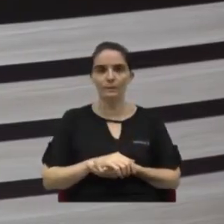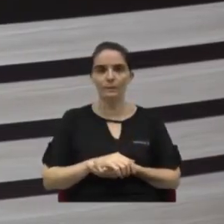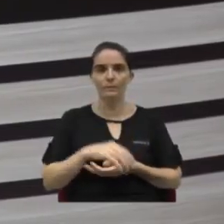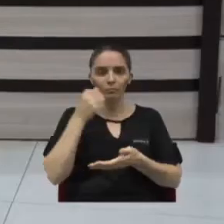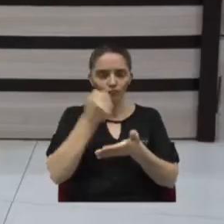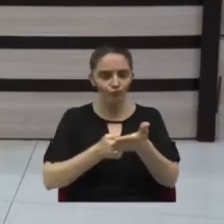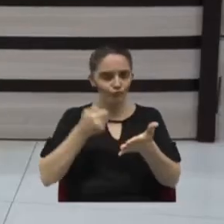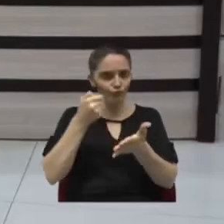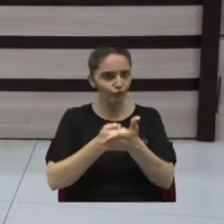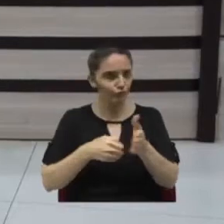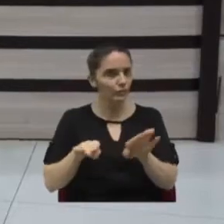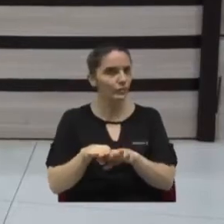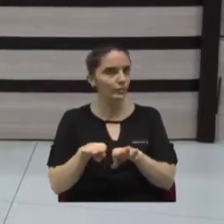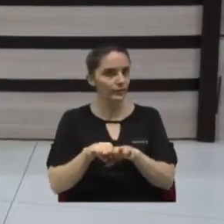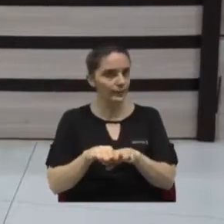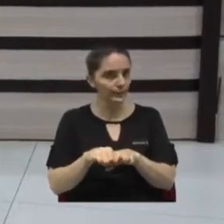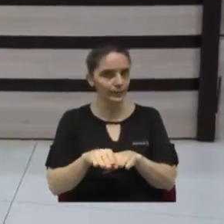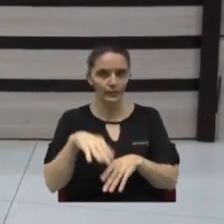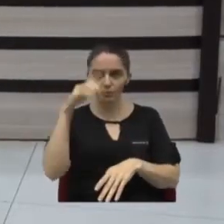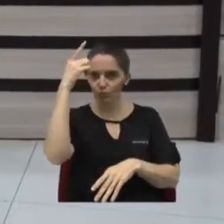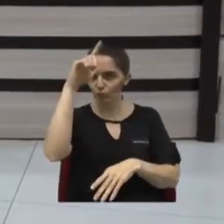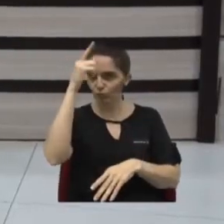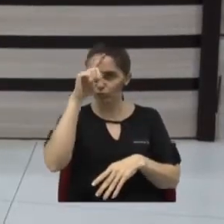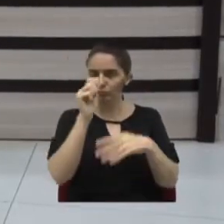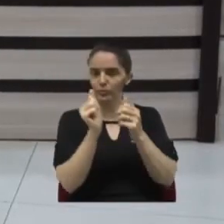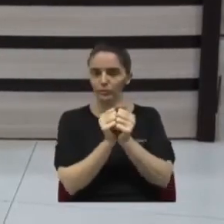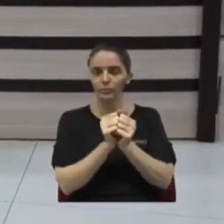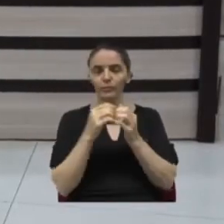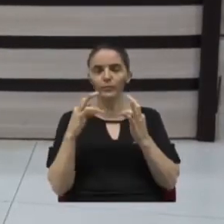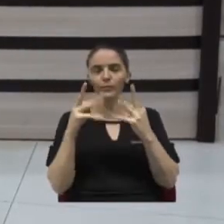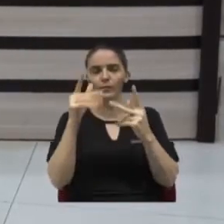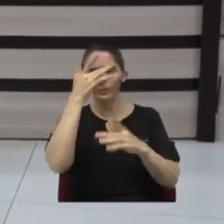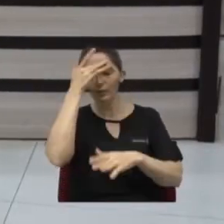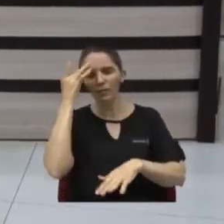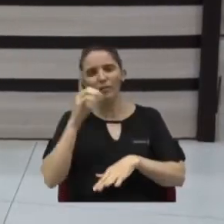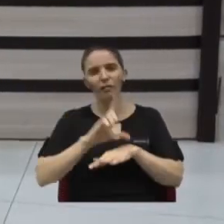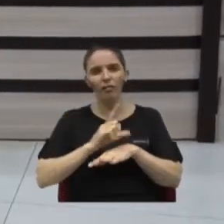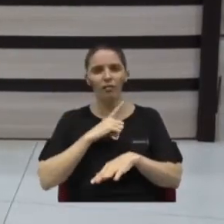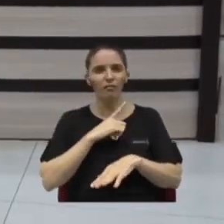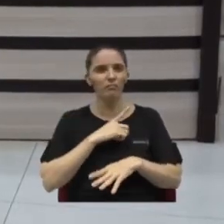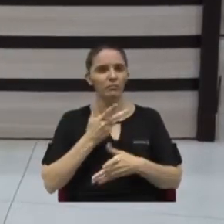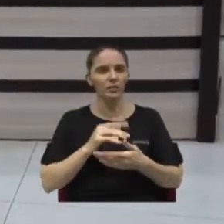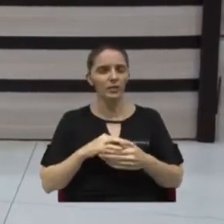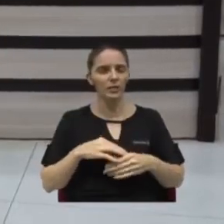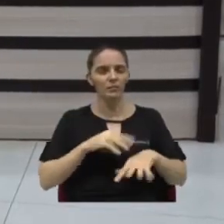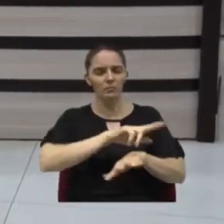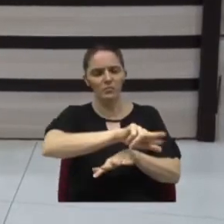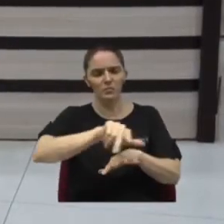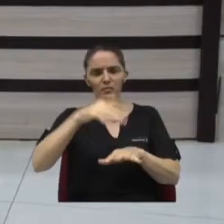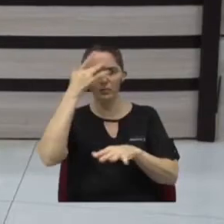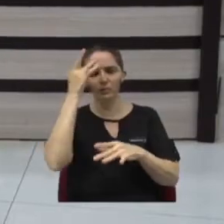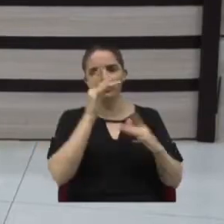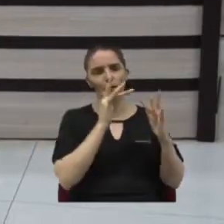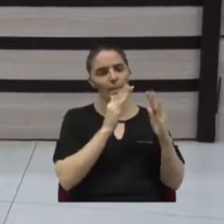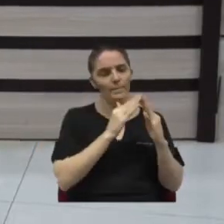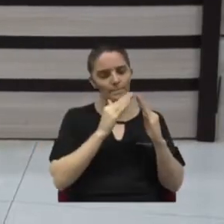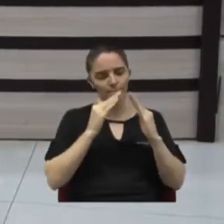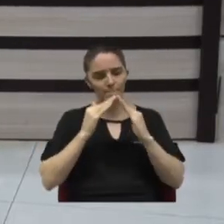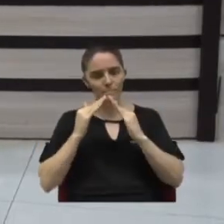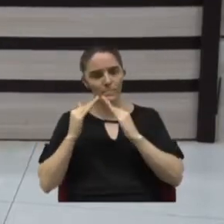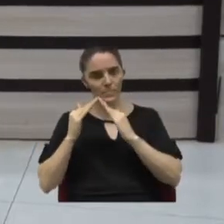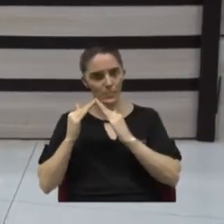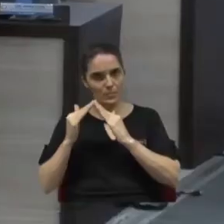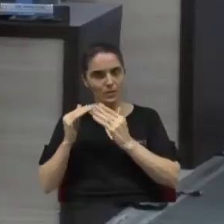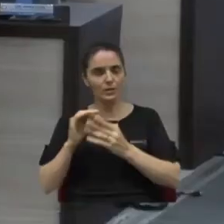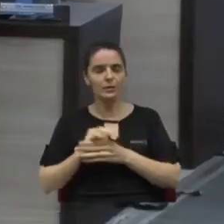também, presidente, ali junto com os comerciantes e bastante morador ali, que a gente tem contato, por